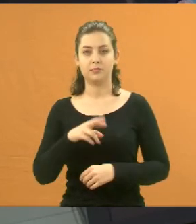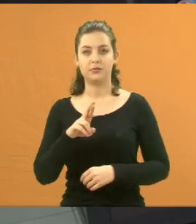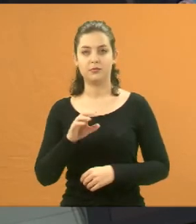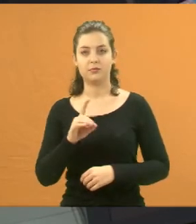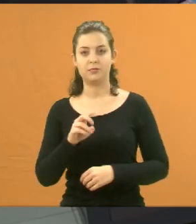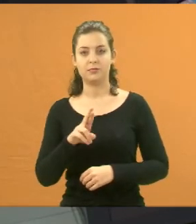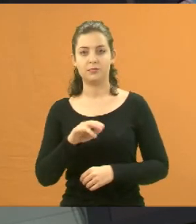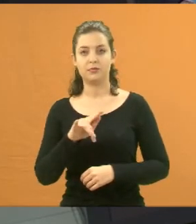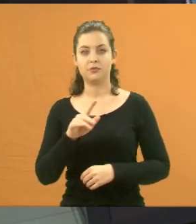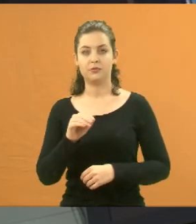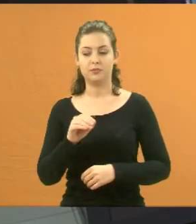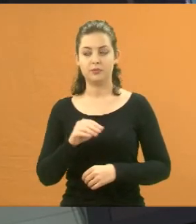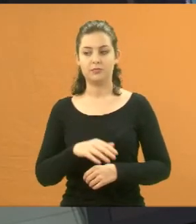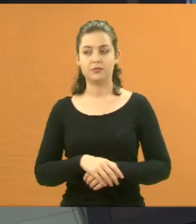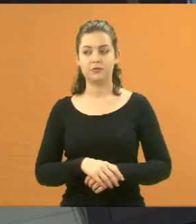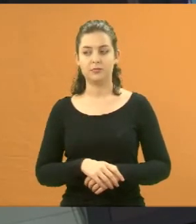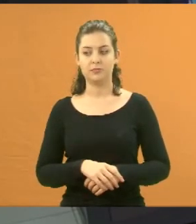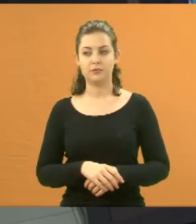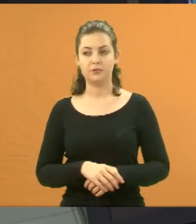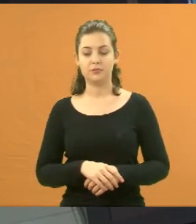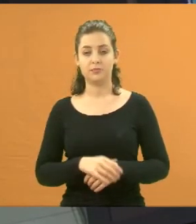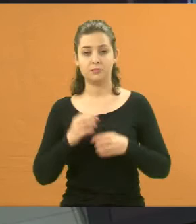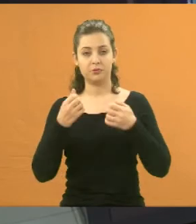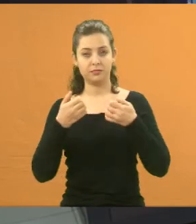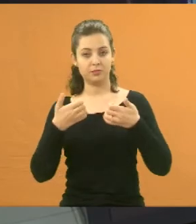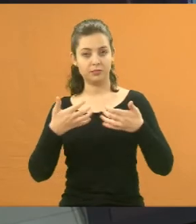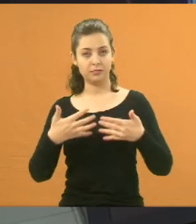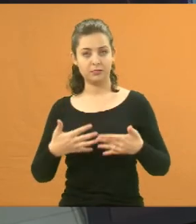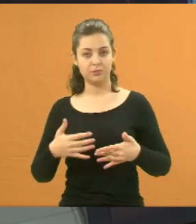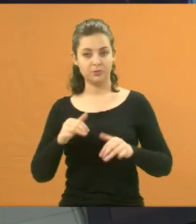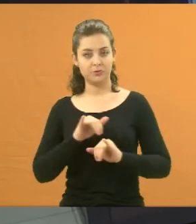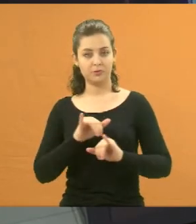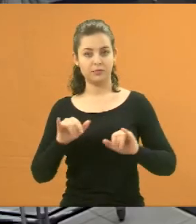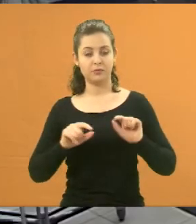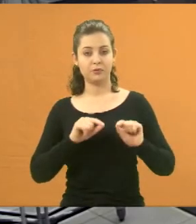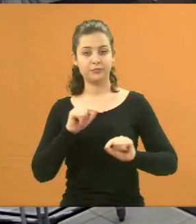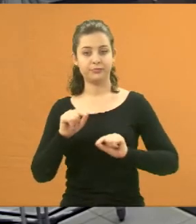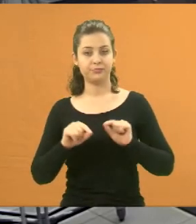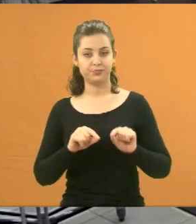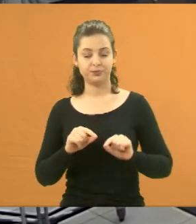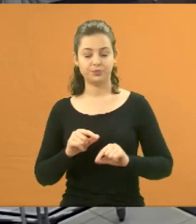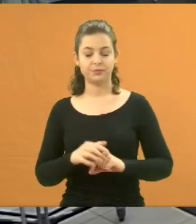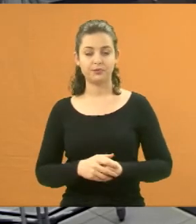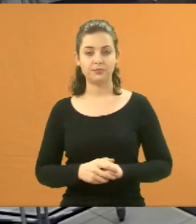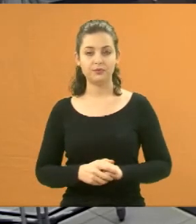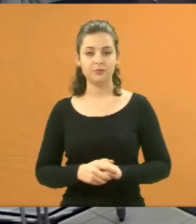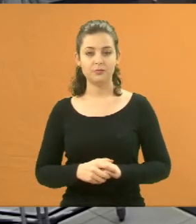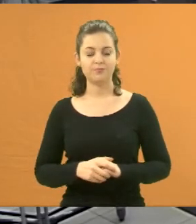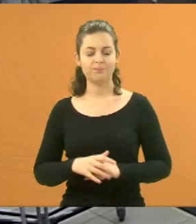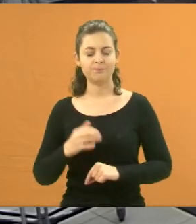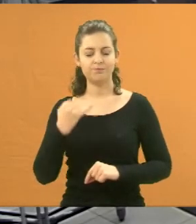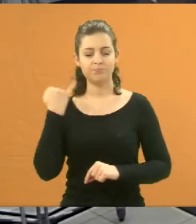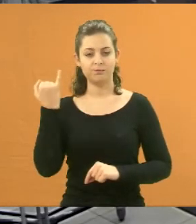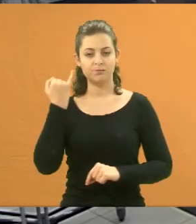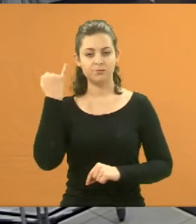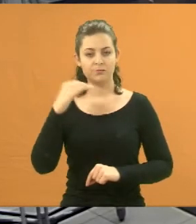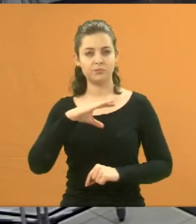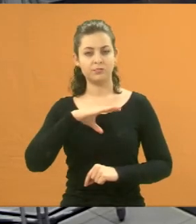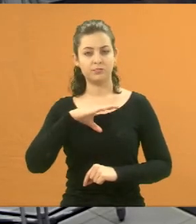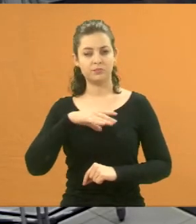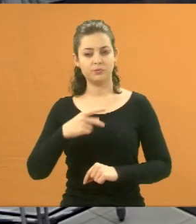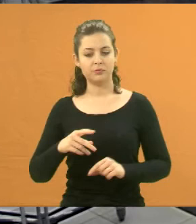Rodrigo Salomão? Bom, só quero justificar meu voto dizendo que isso daí é de suma importância para a cidade, a